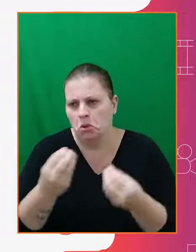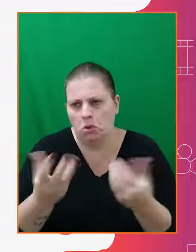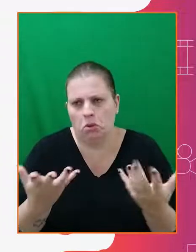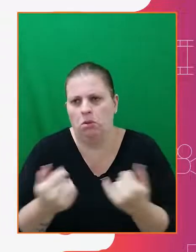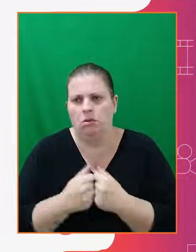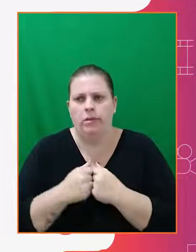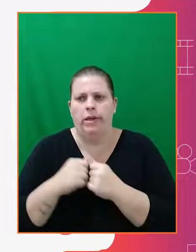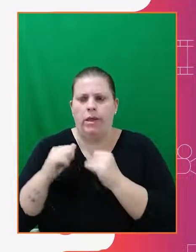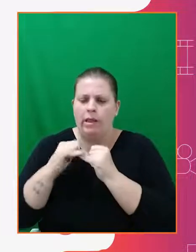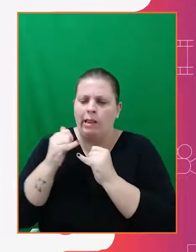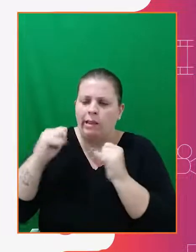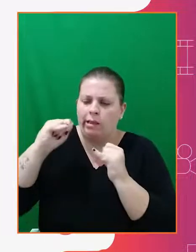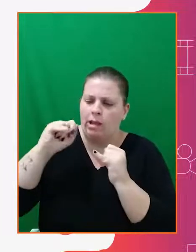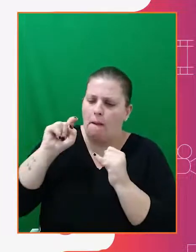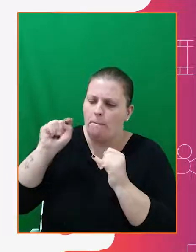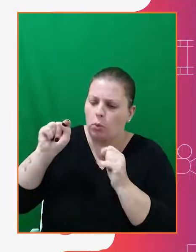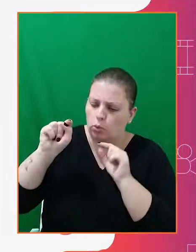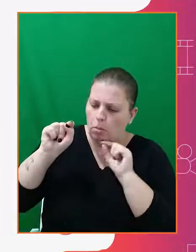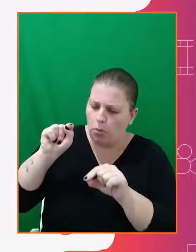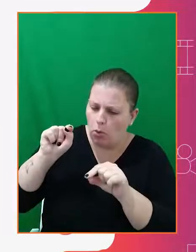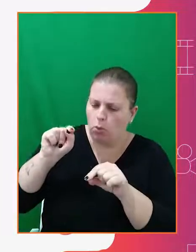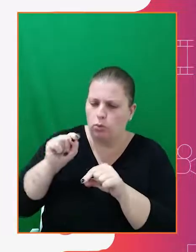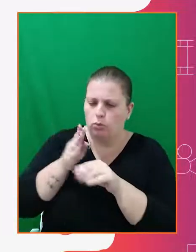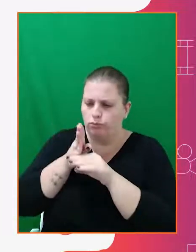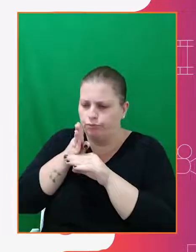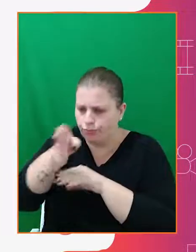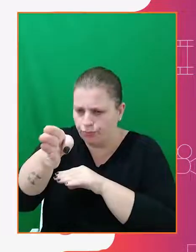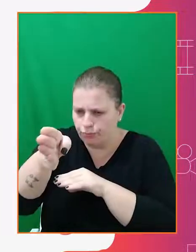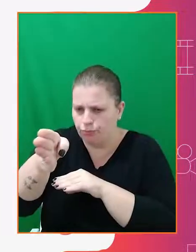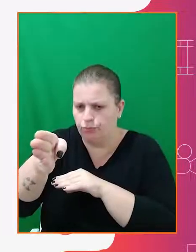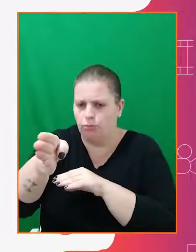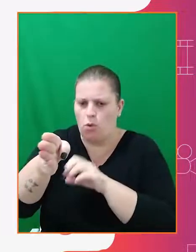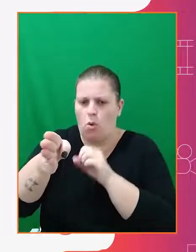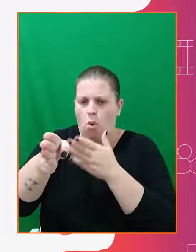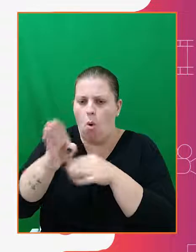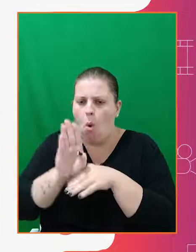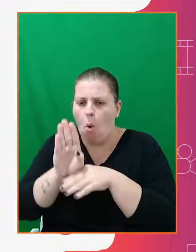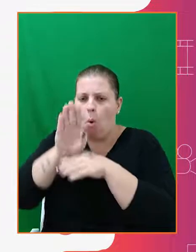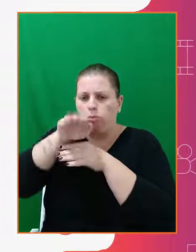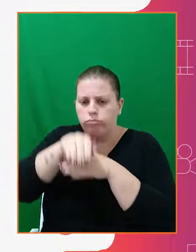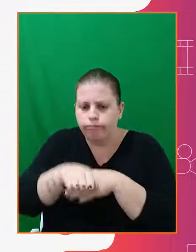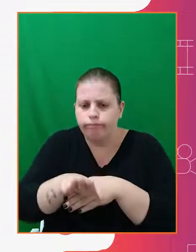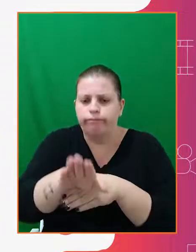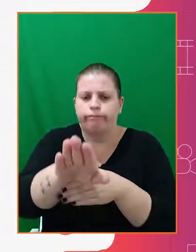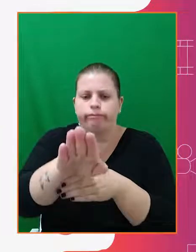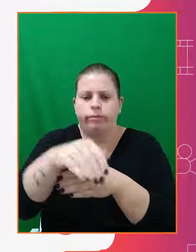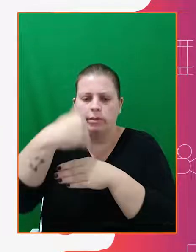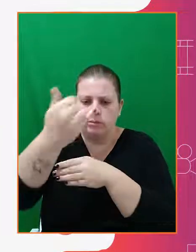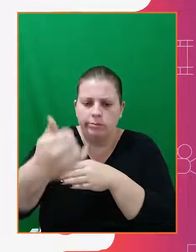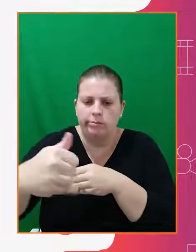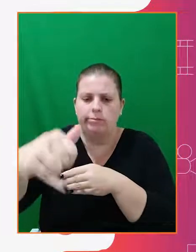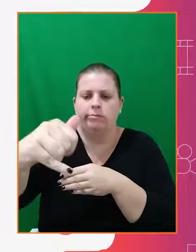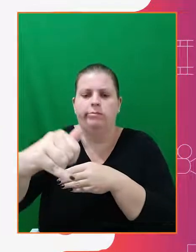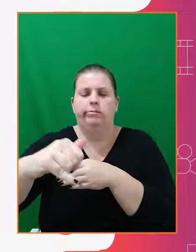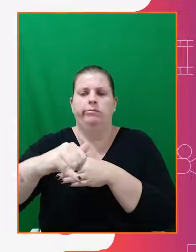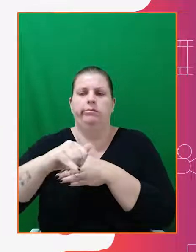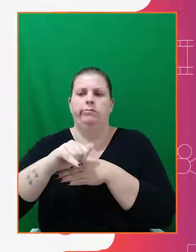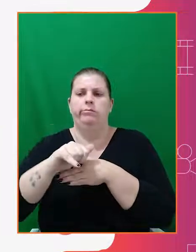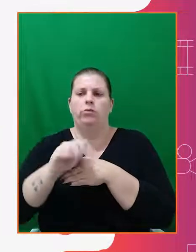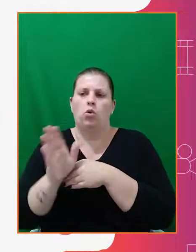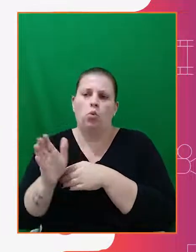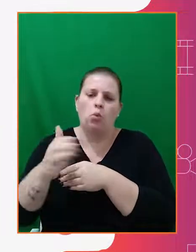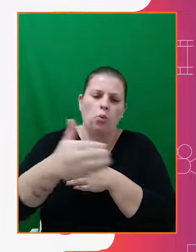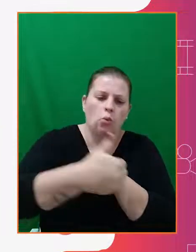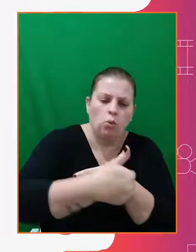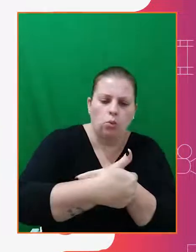e pontos, em apenas uma direção, ou linhas onduladas e cruzadas, ou seja, linhas